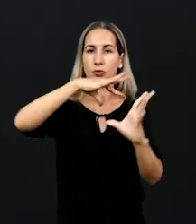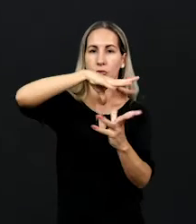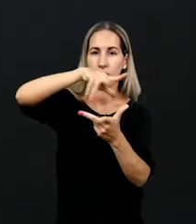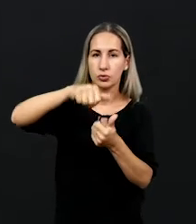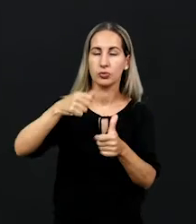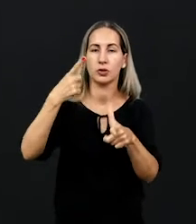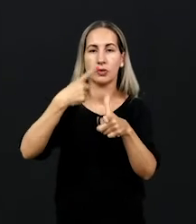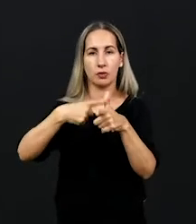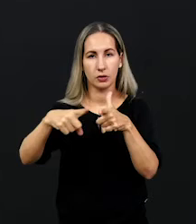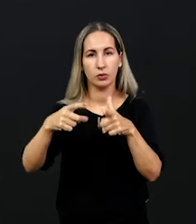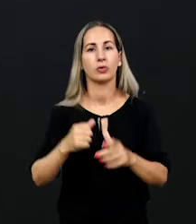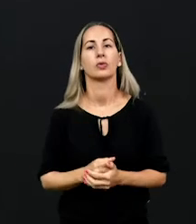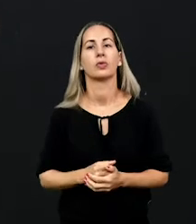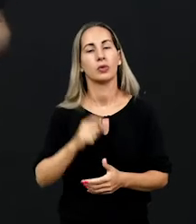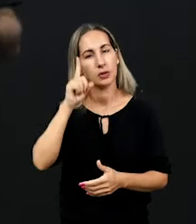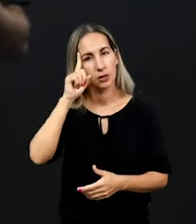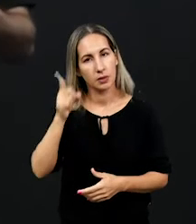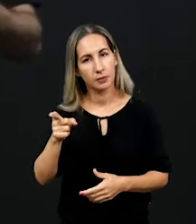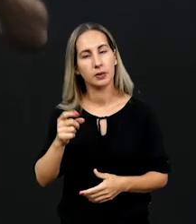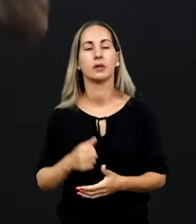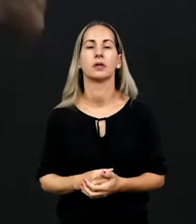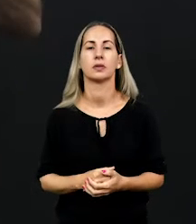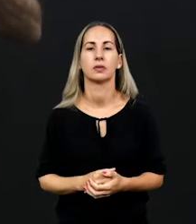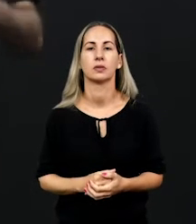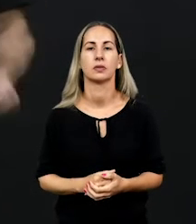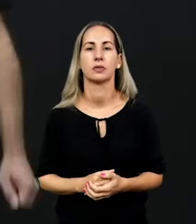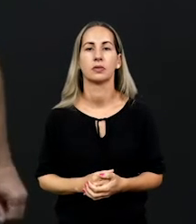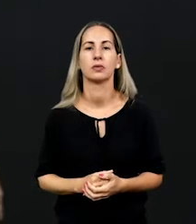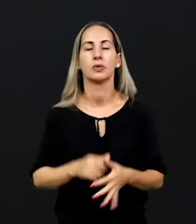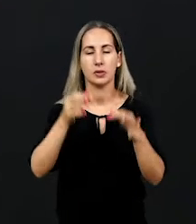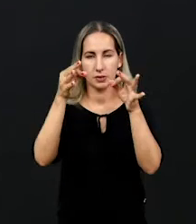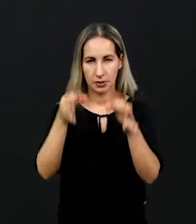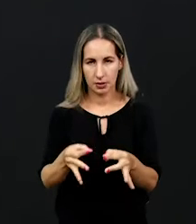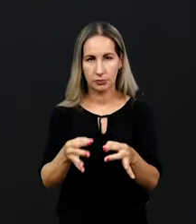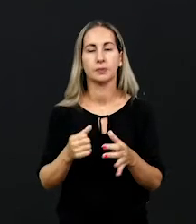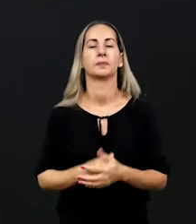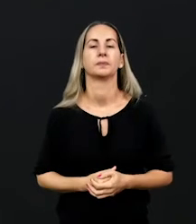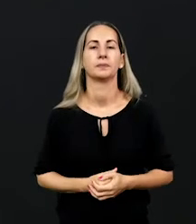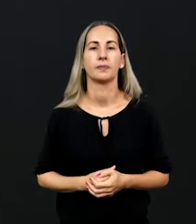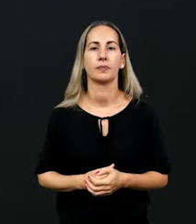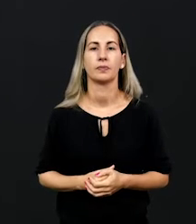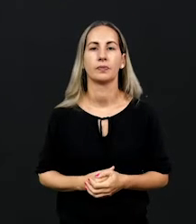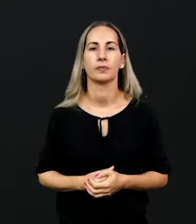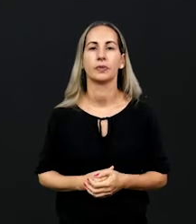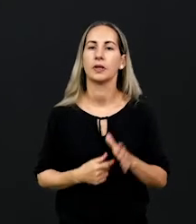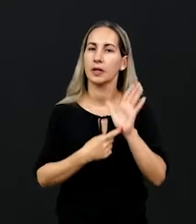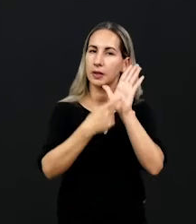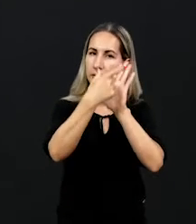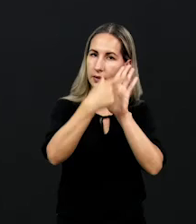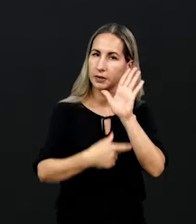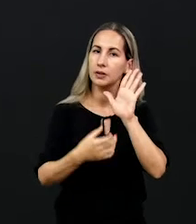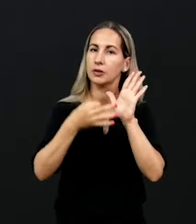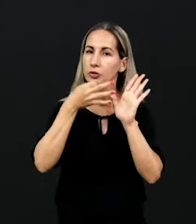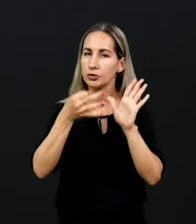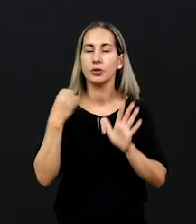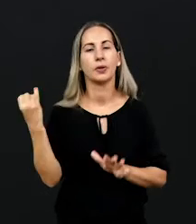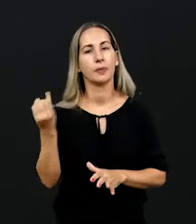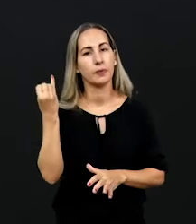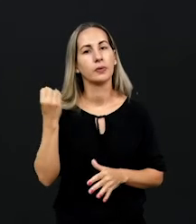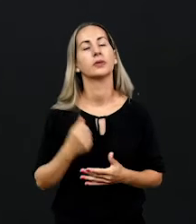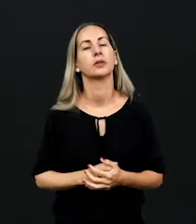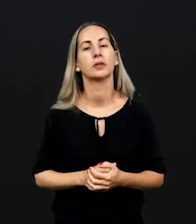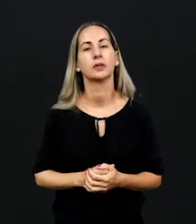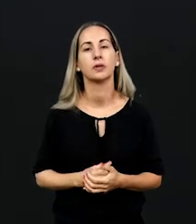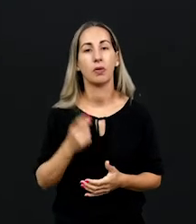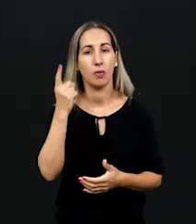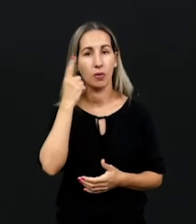divisores realmente foram determinados de uma forma bem correta, perfeito? Então, tá aí uma dica importante de